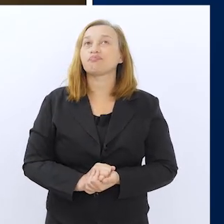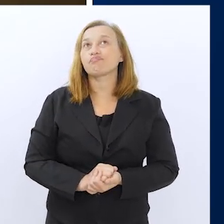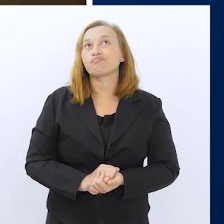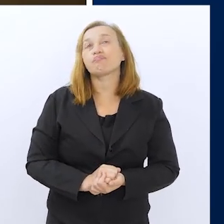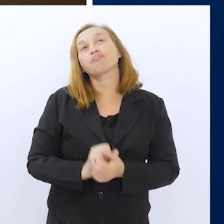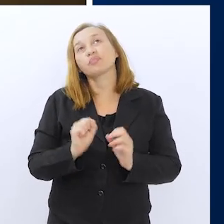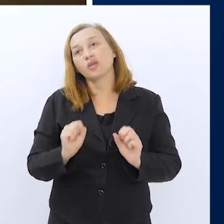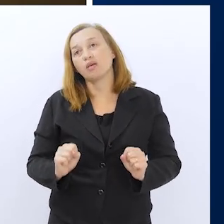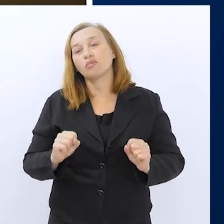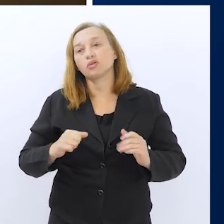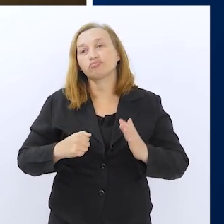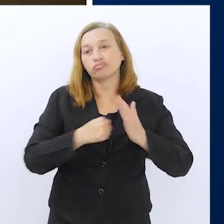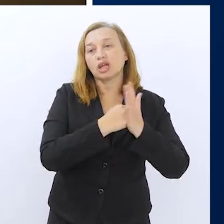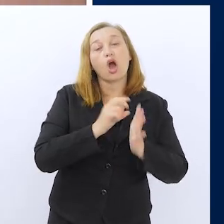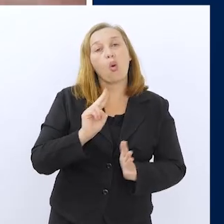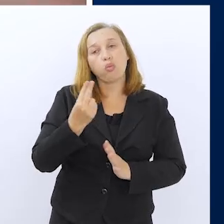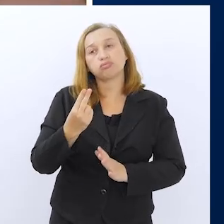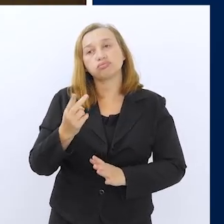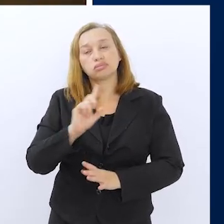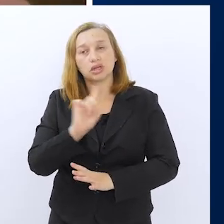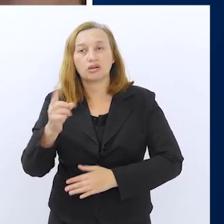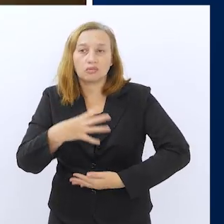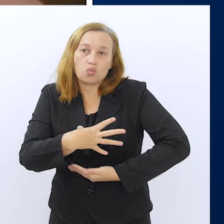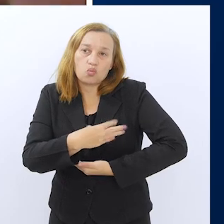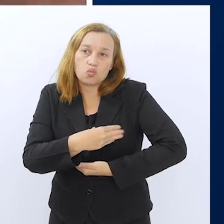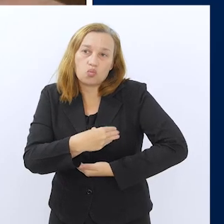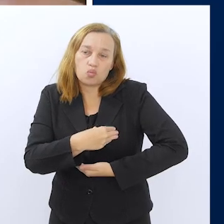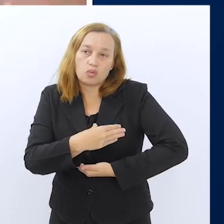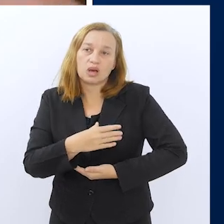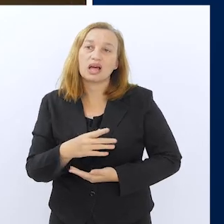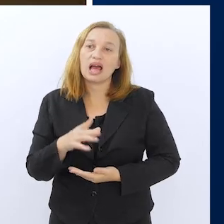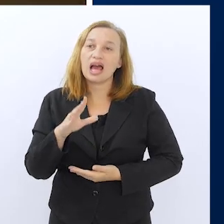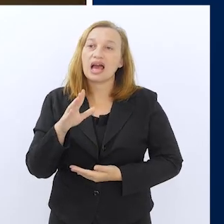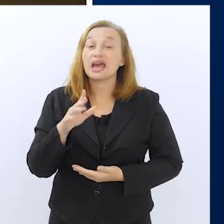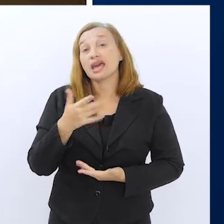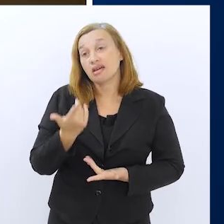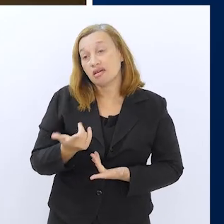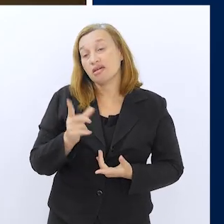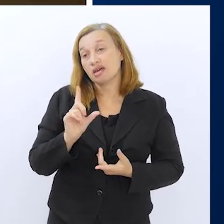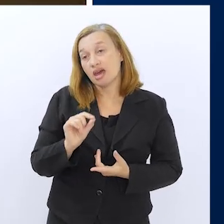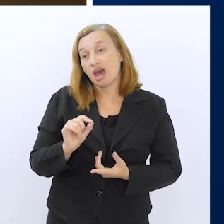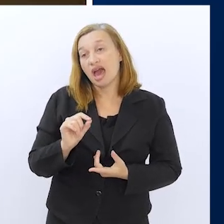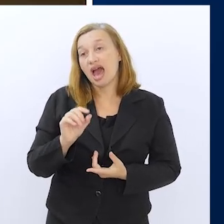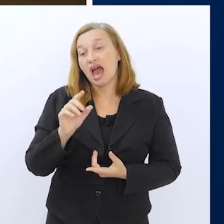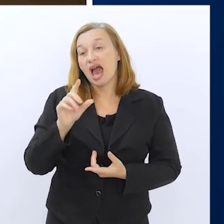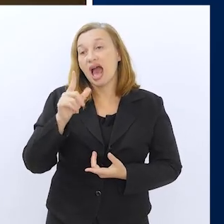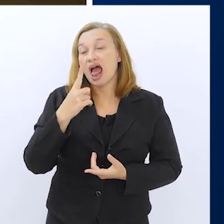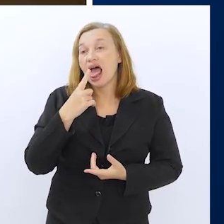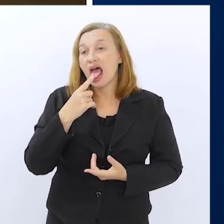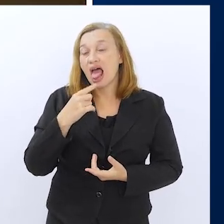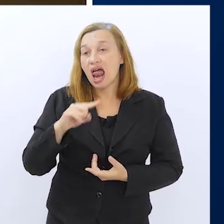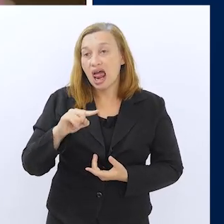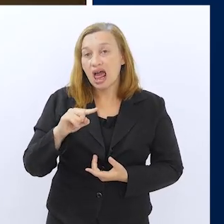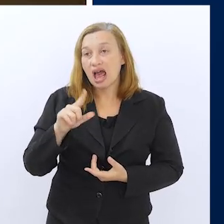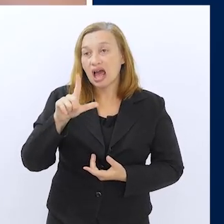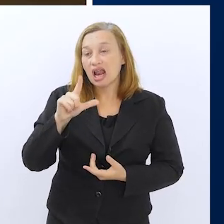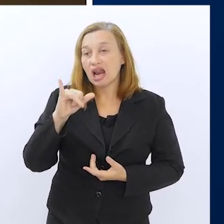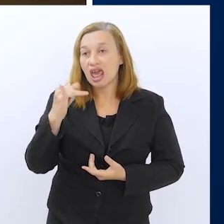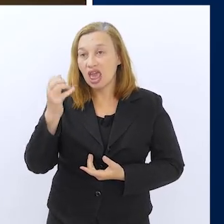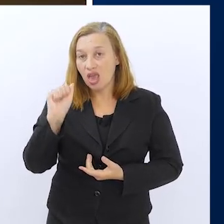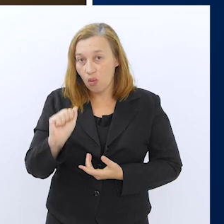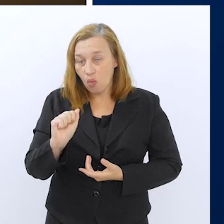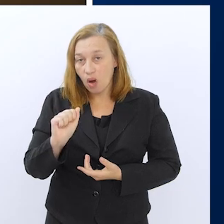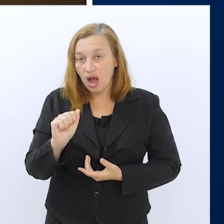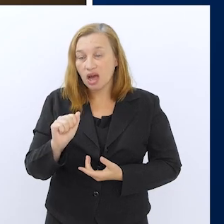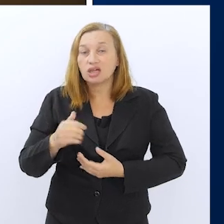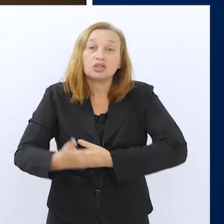isso, pode impactar ou não numa amamentação, que é a questão do frênulo da língua, né, do bebê. Hoje temos o teste